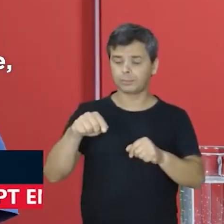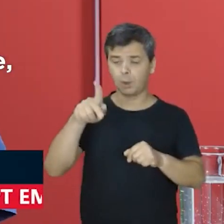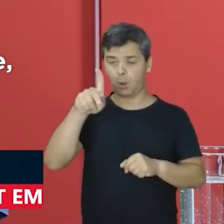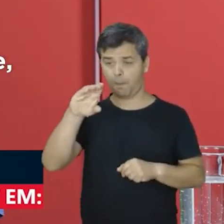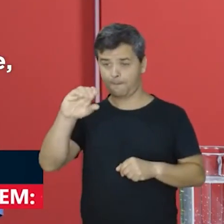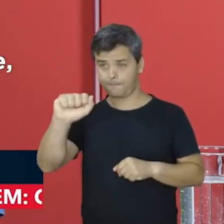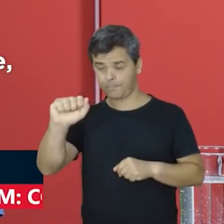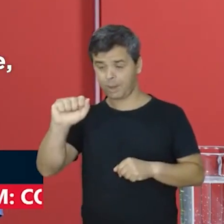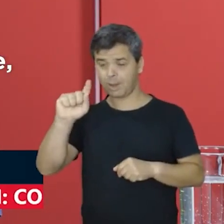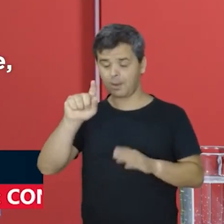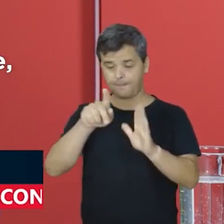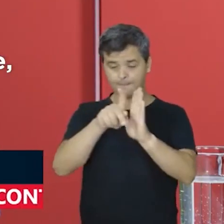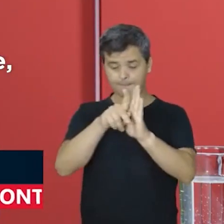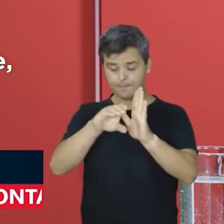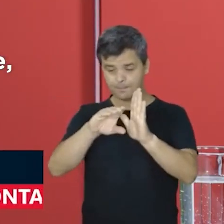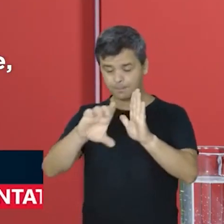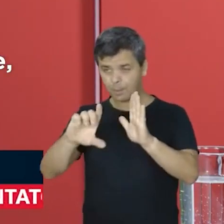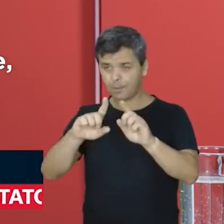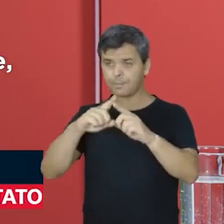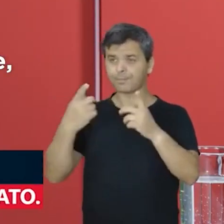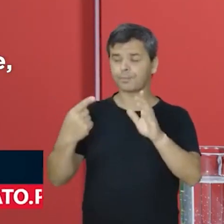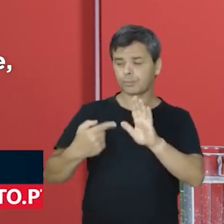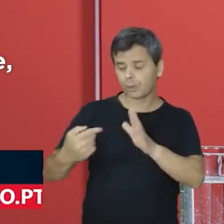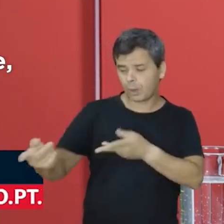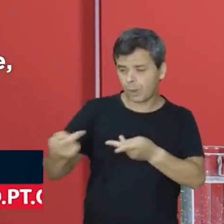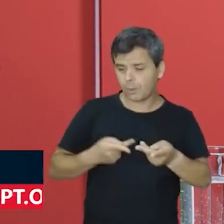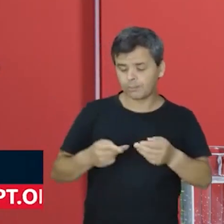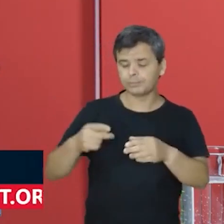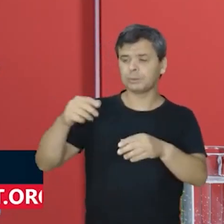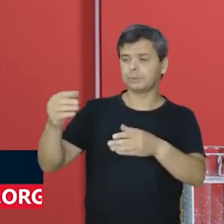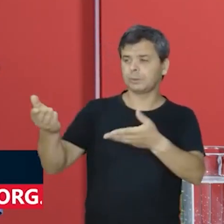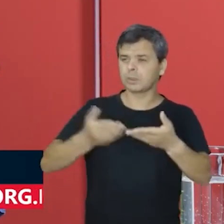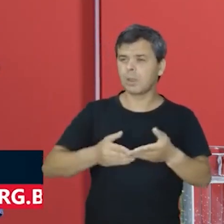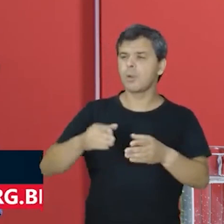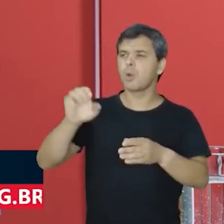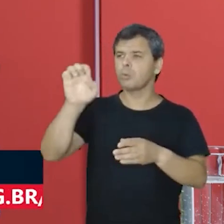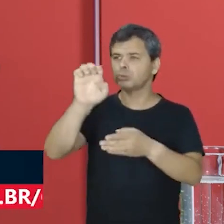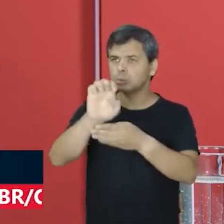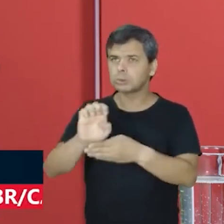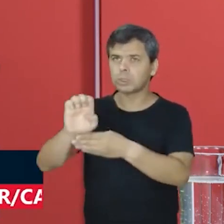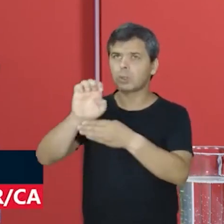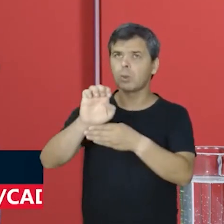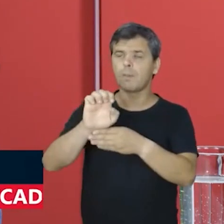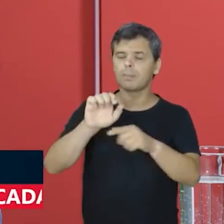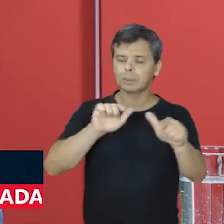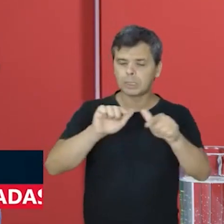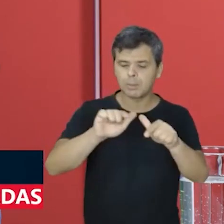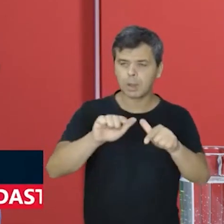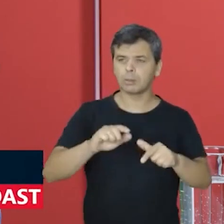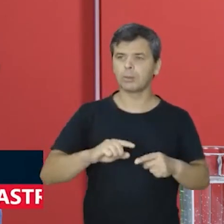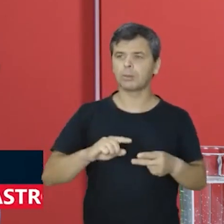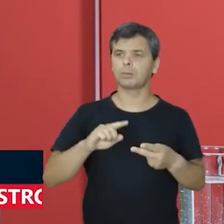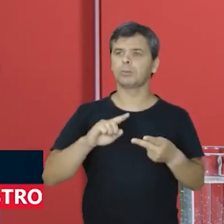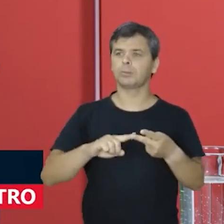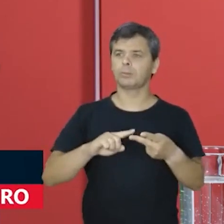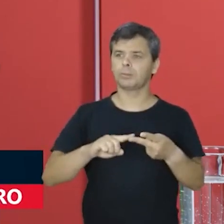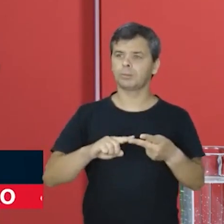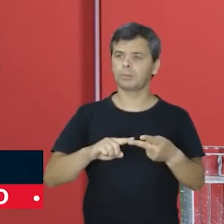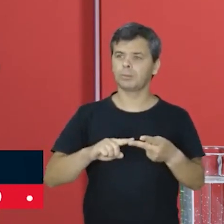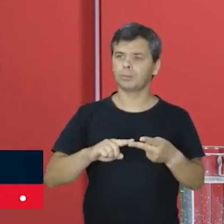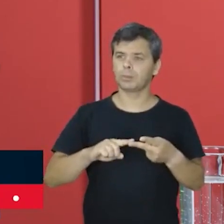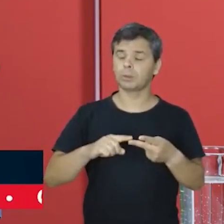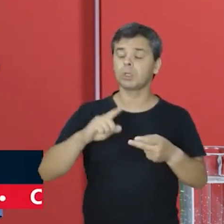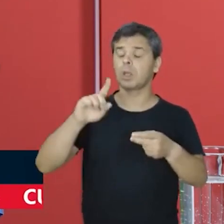parque ele é um elemento importante, porque ele vai trazer emprego, ele vai gerar emprego